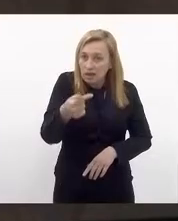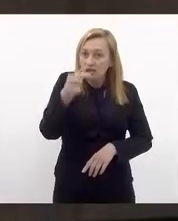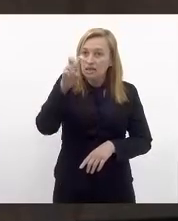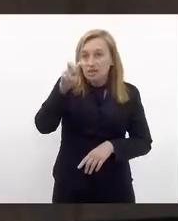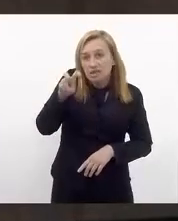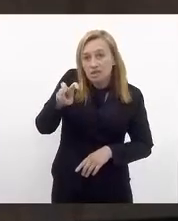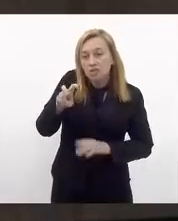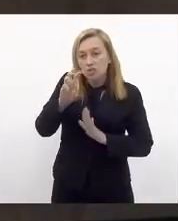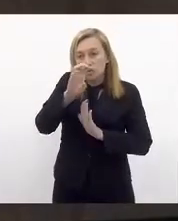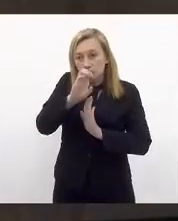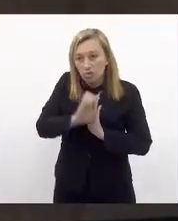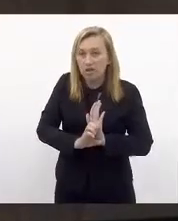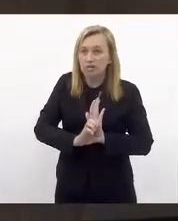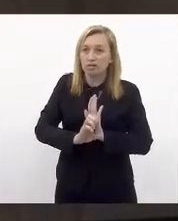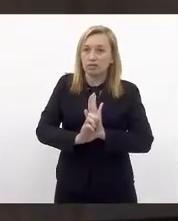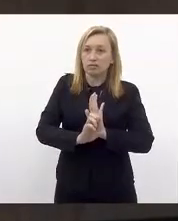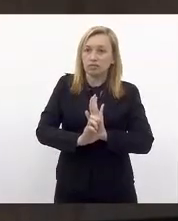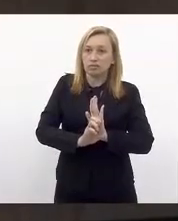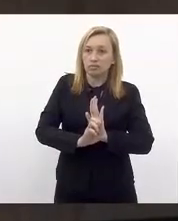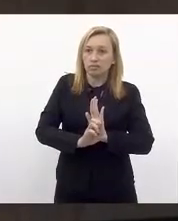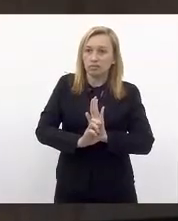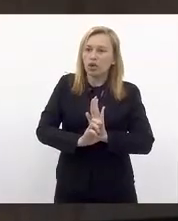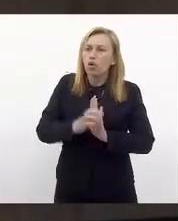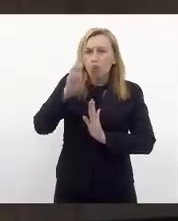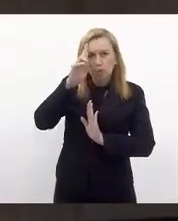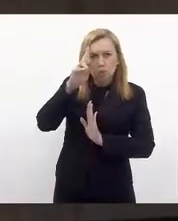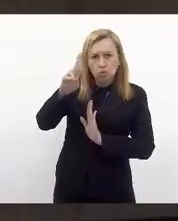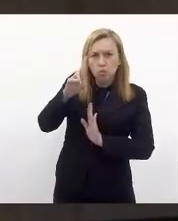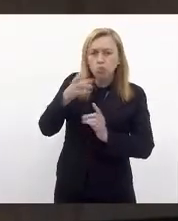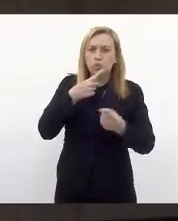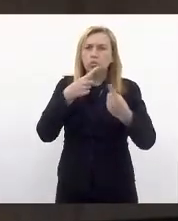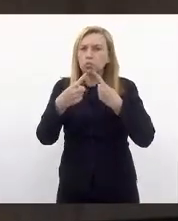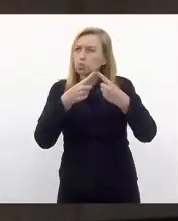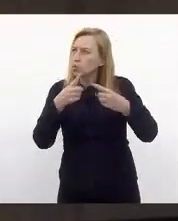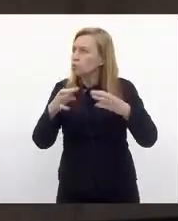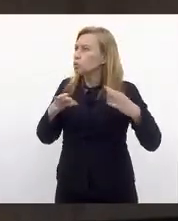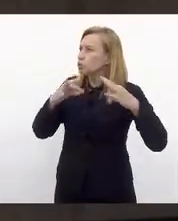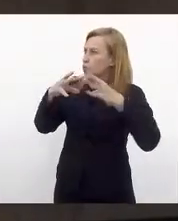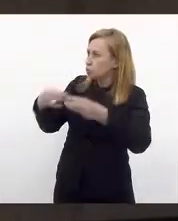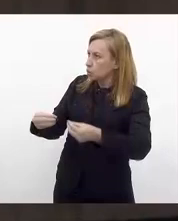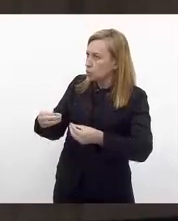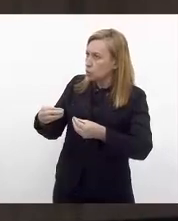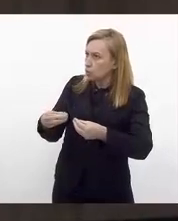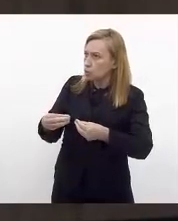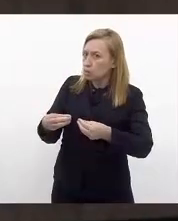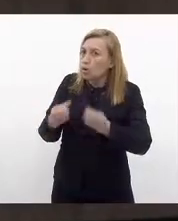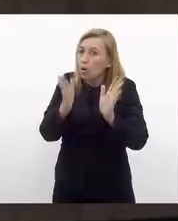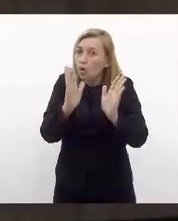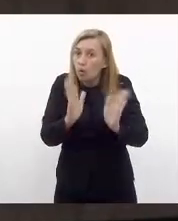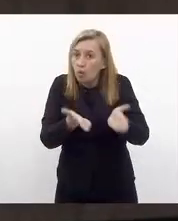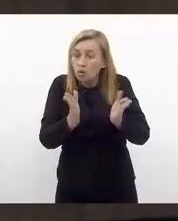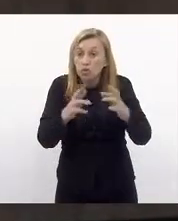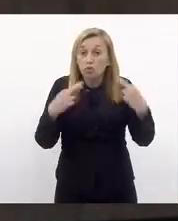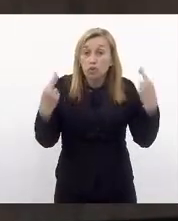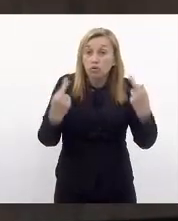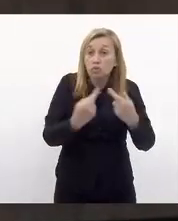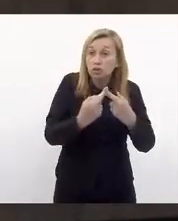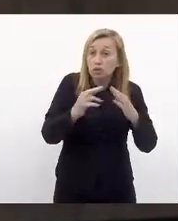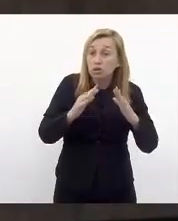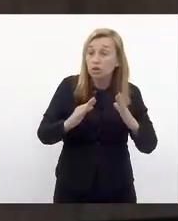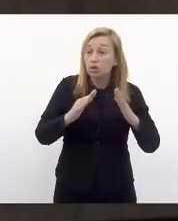675 emendas os senhores curtiram isso e hoje numa audiência